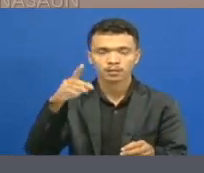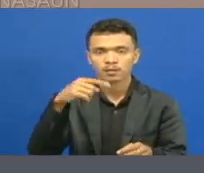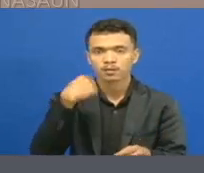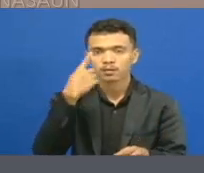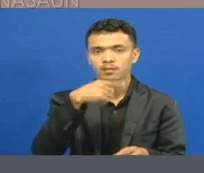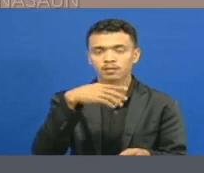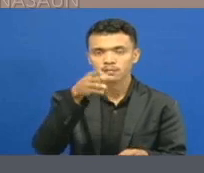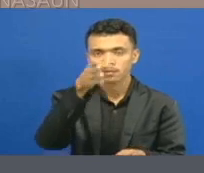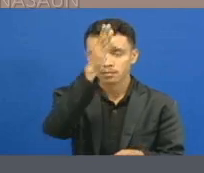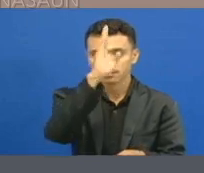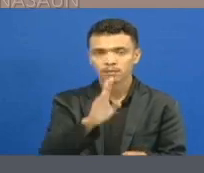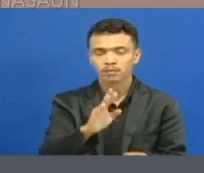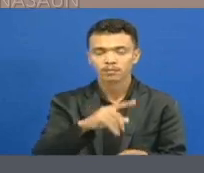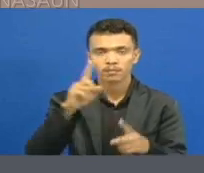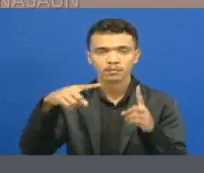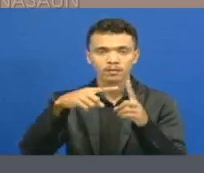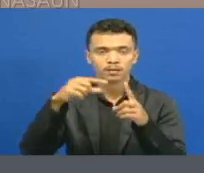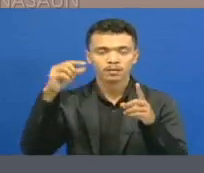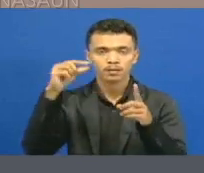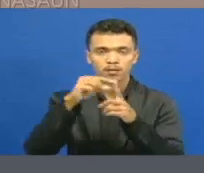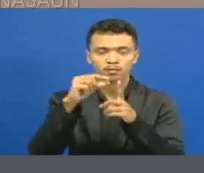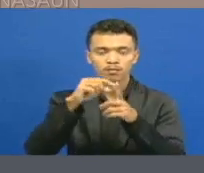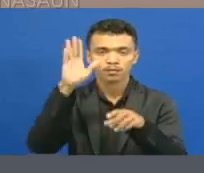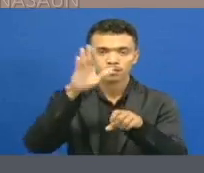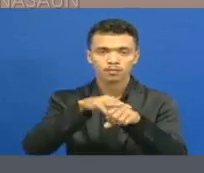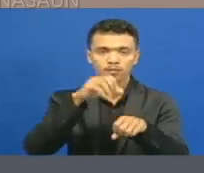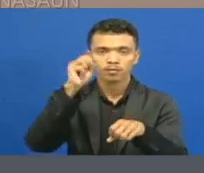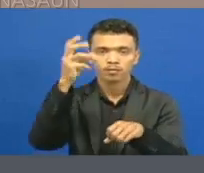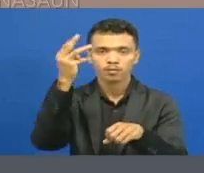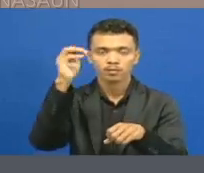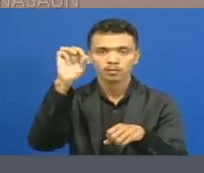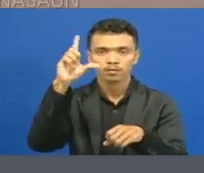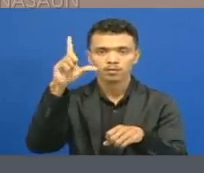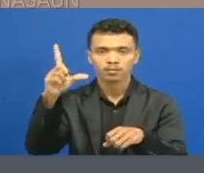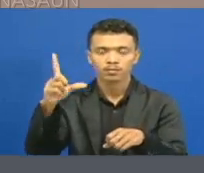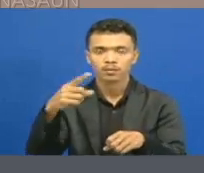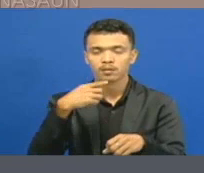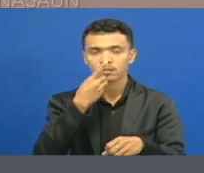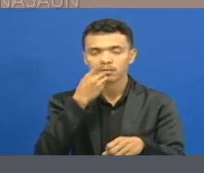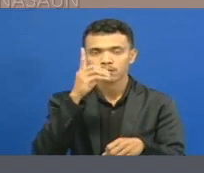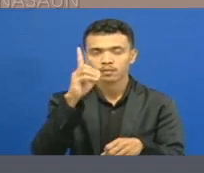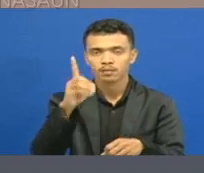Quando lia lida por Samuel, Samuel já não ia ele